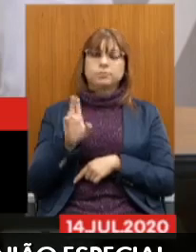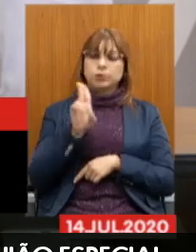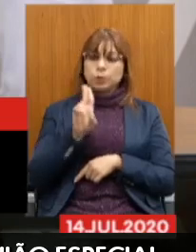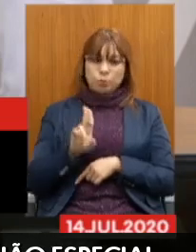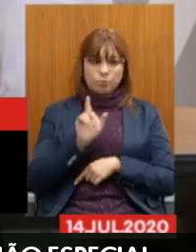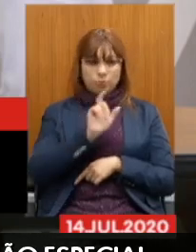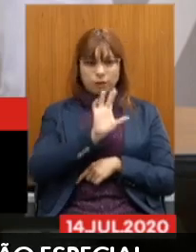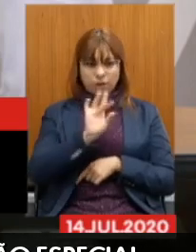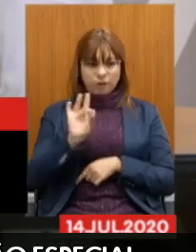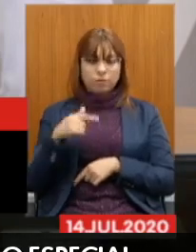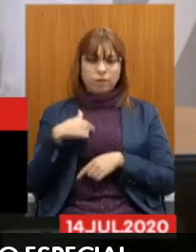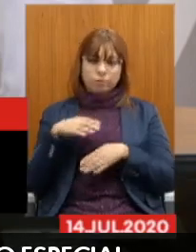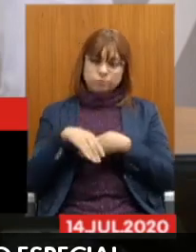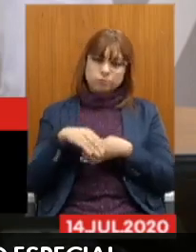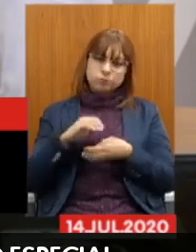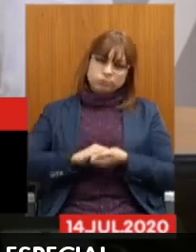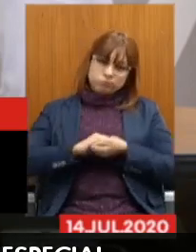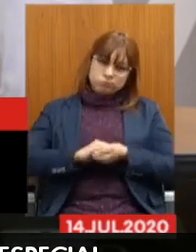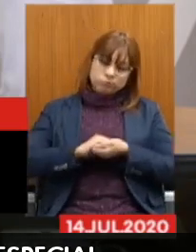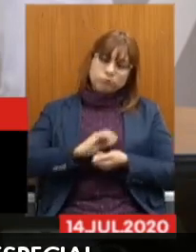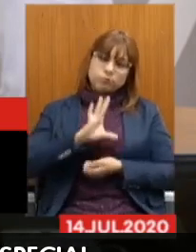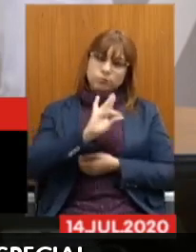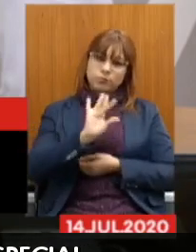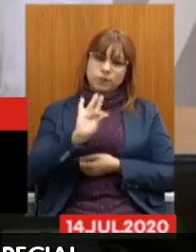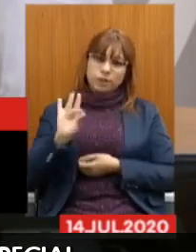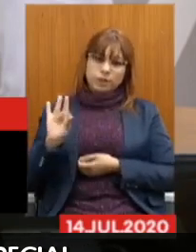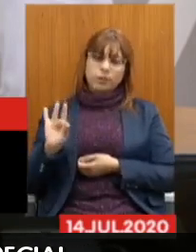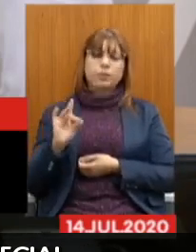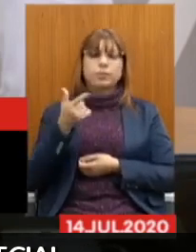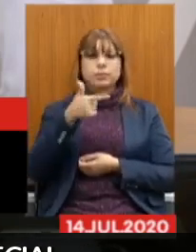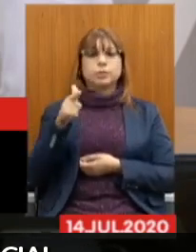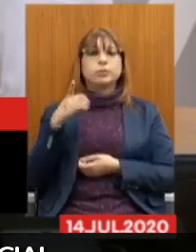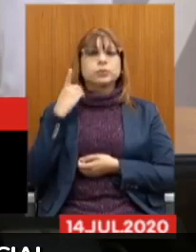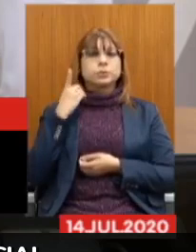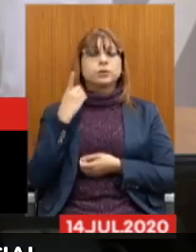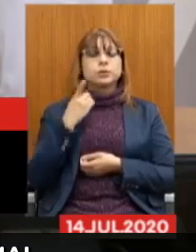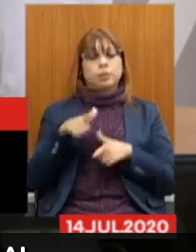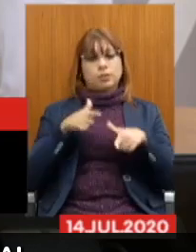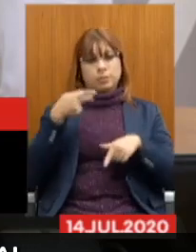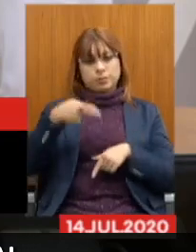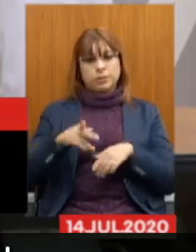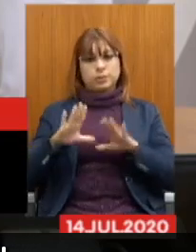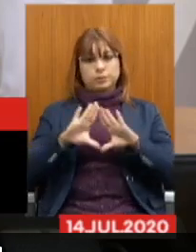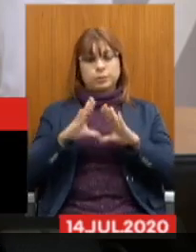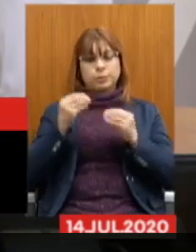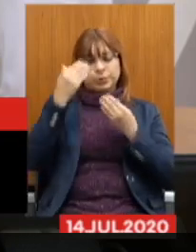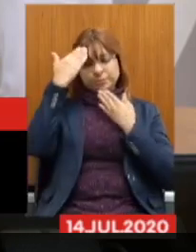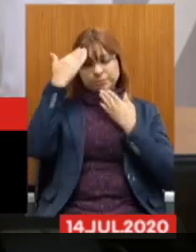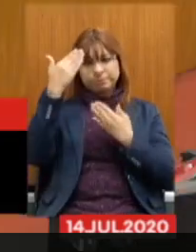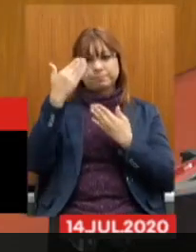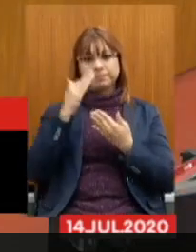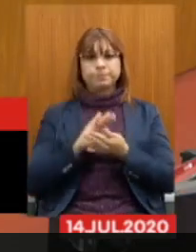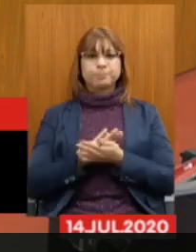eu quero cumprimentar a iniciativa todos os demais membros dessa casa. Muito obrigada.